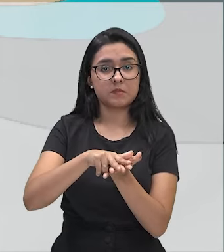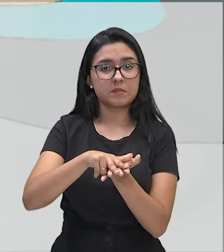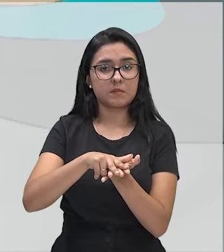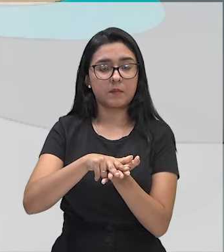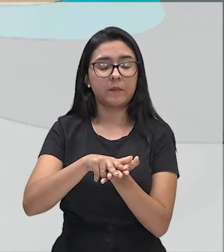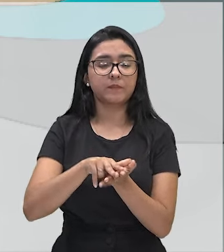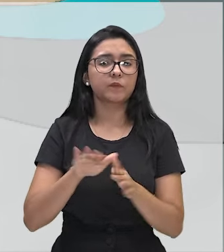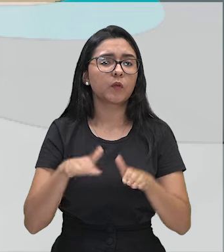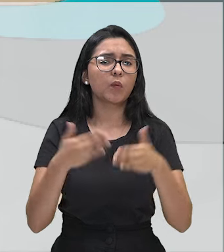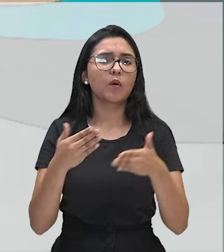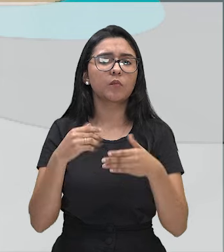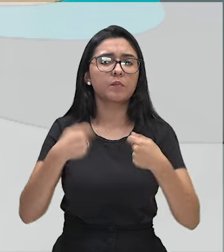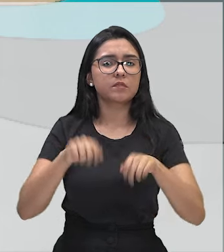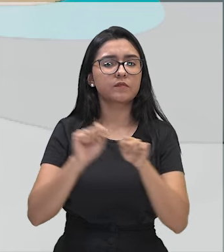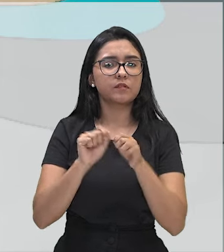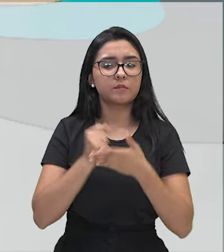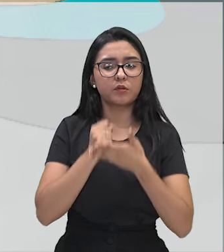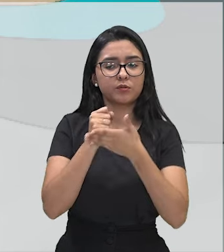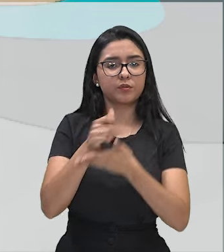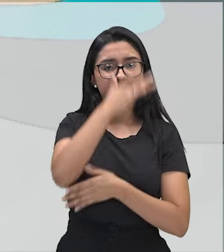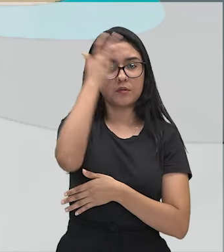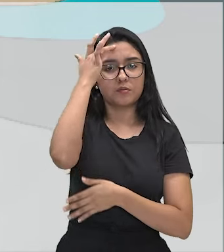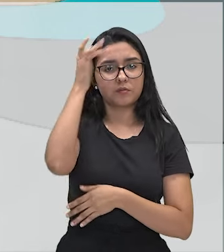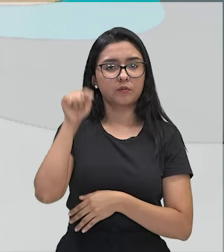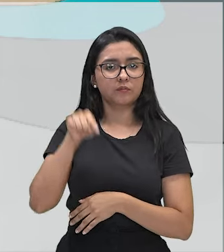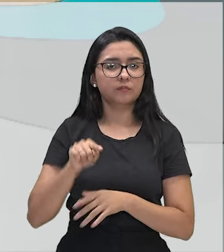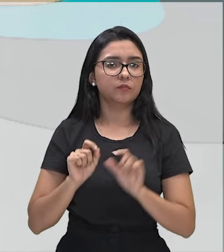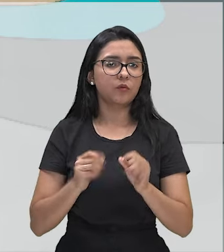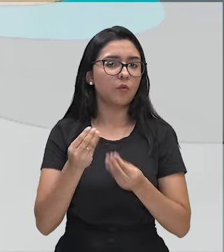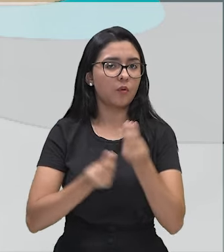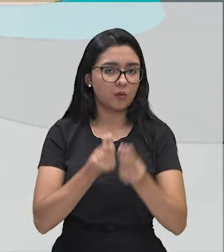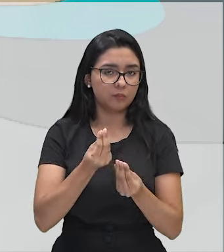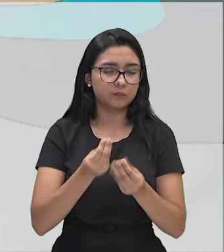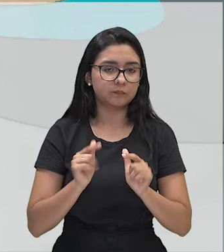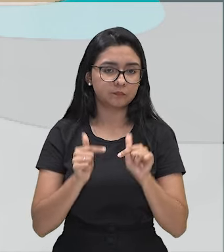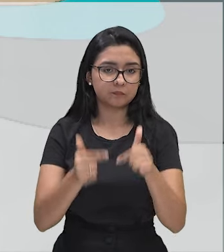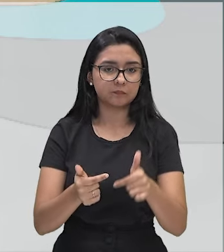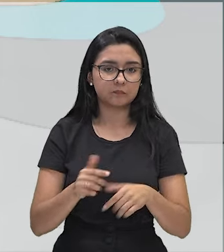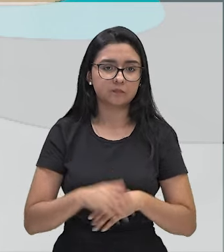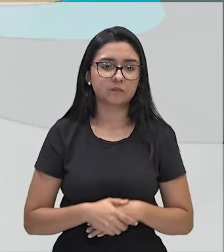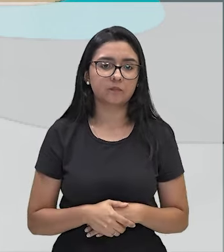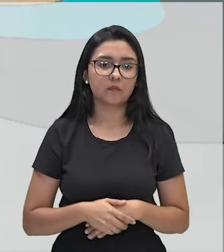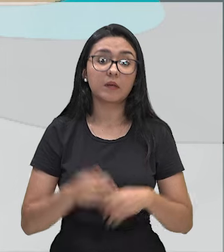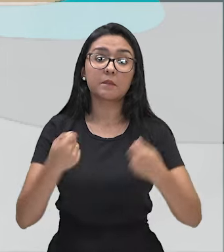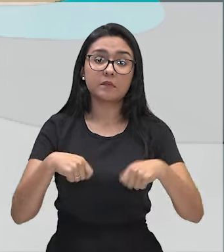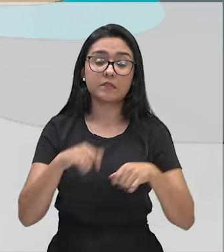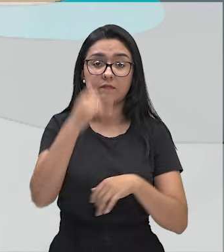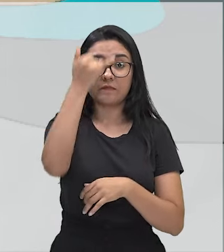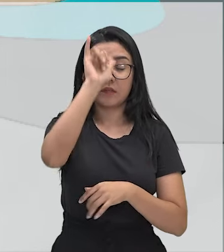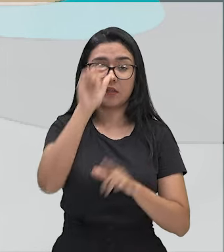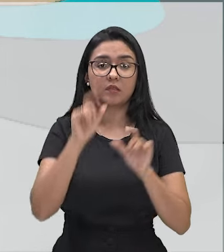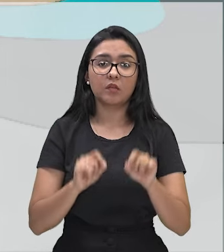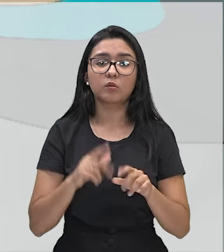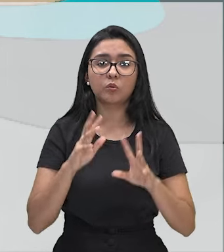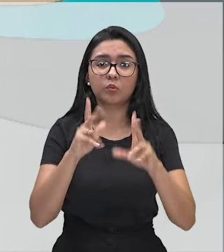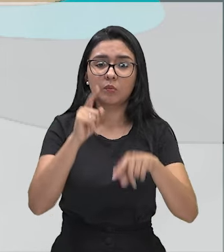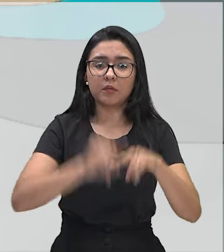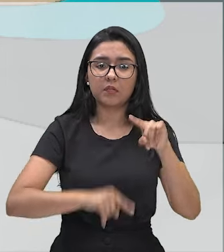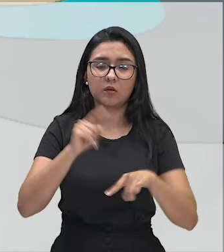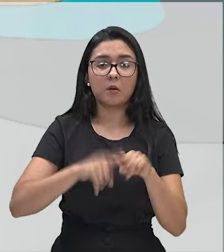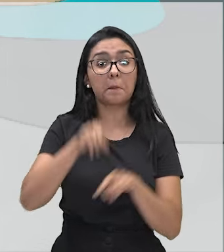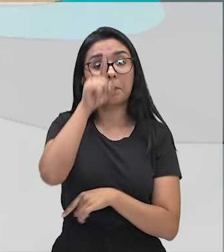são esses primeiros socorros para atender uma pessoa com epilepsia remover todos os objetos perigosos de perto